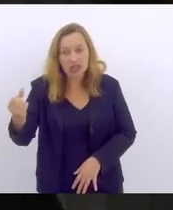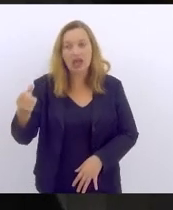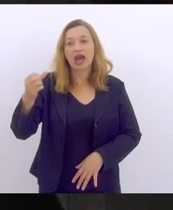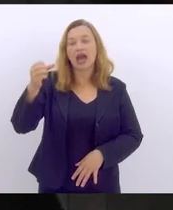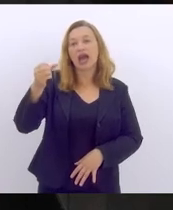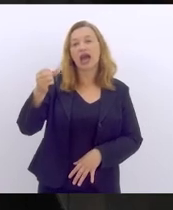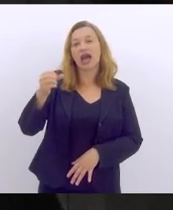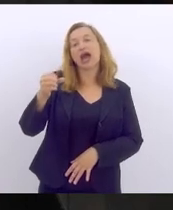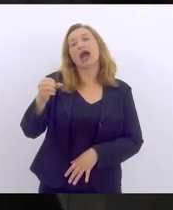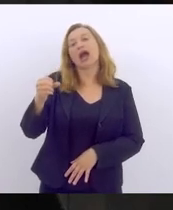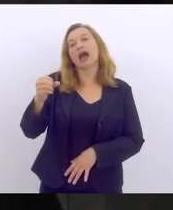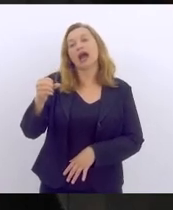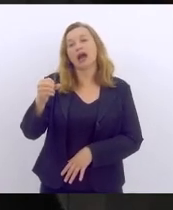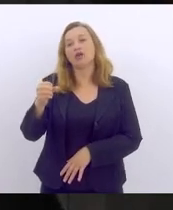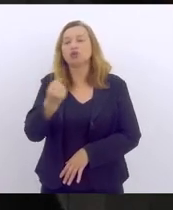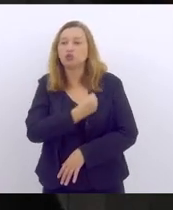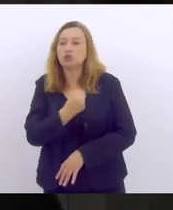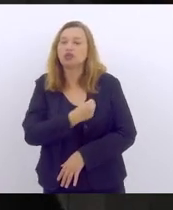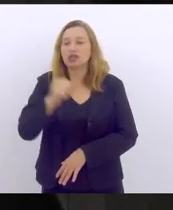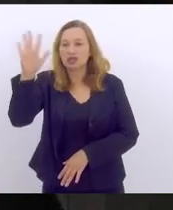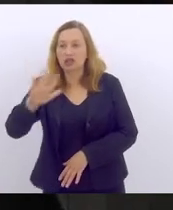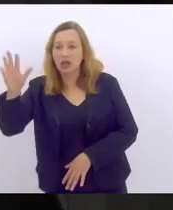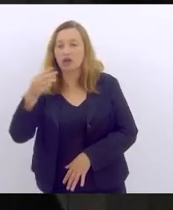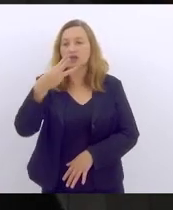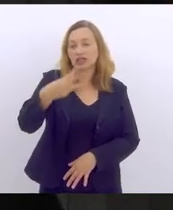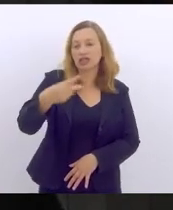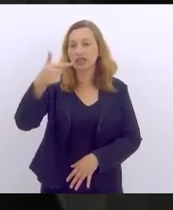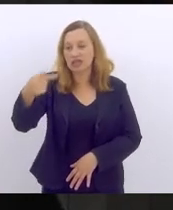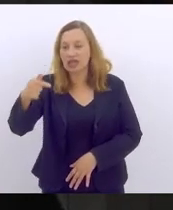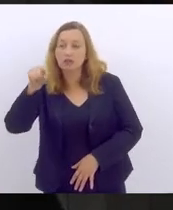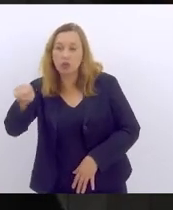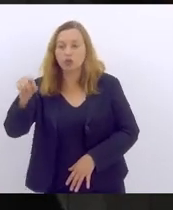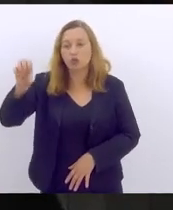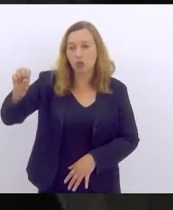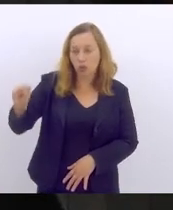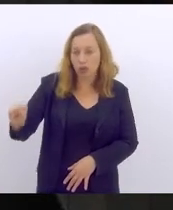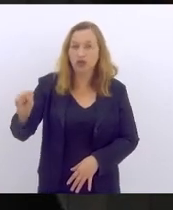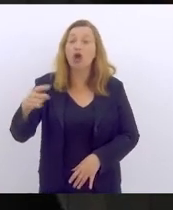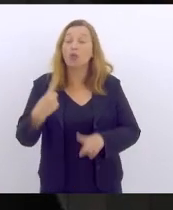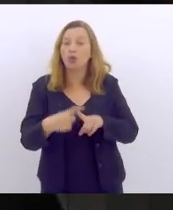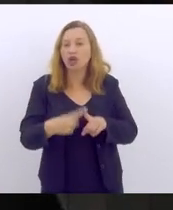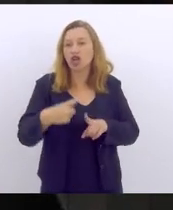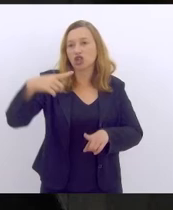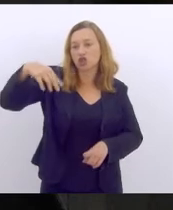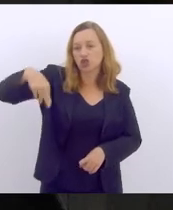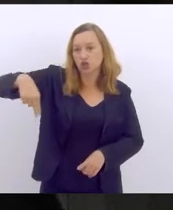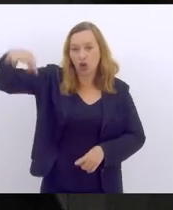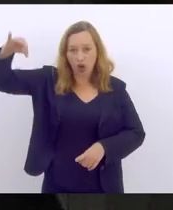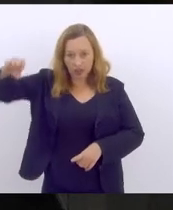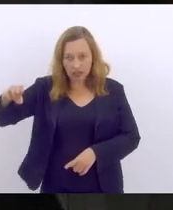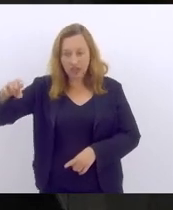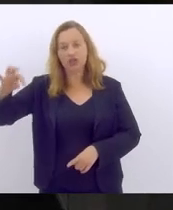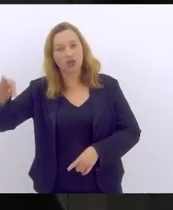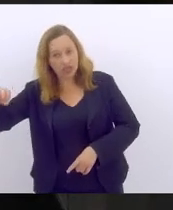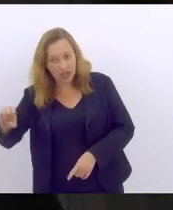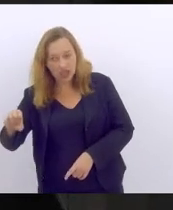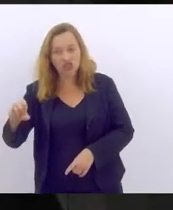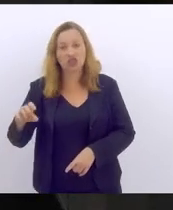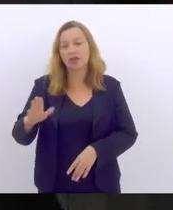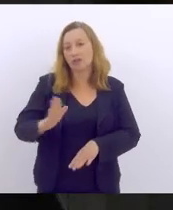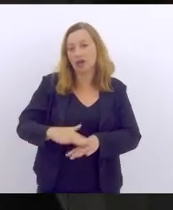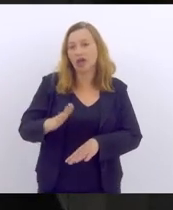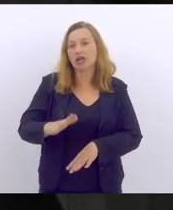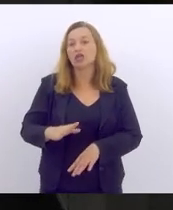porque as regiões norte nordeste puxam muita média do Brasil para cima o Rio de Janeiro